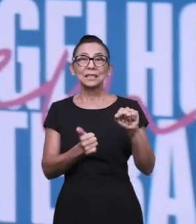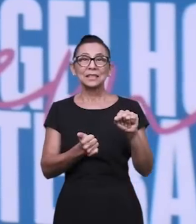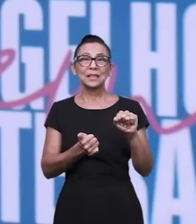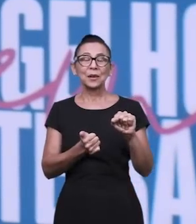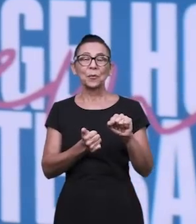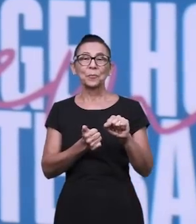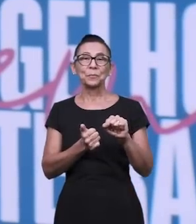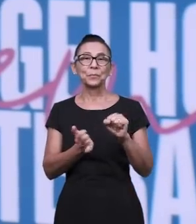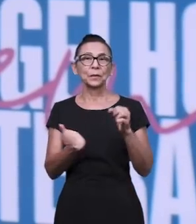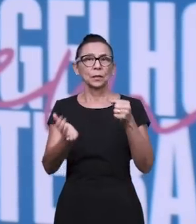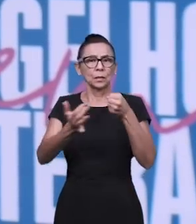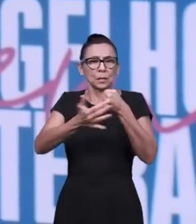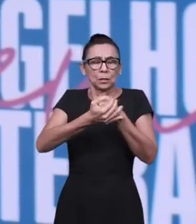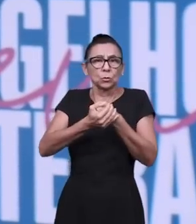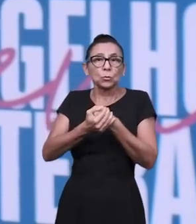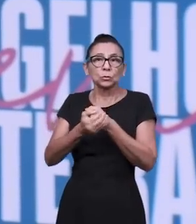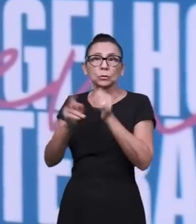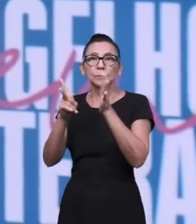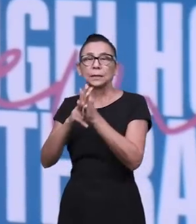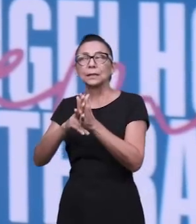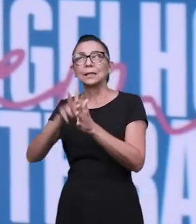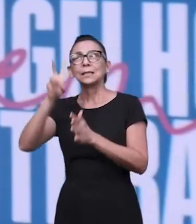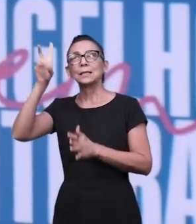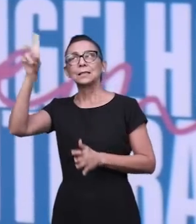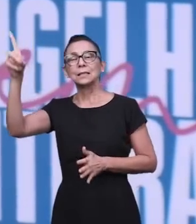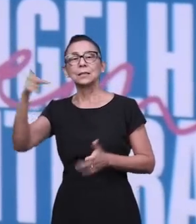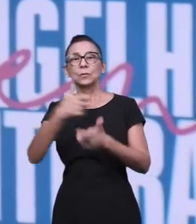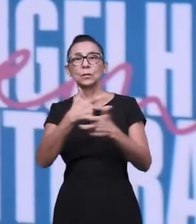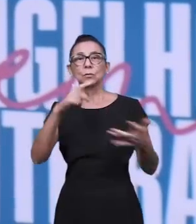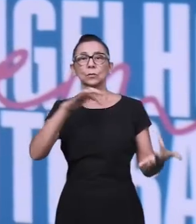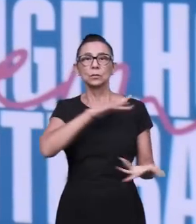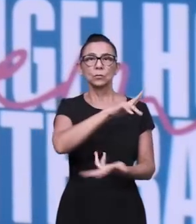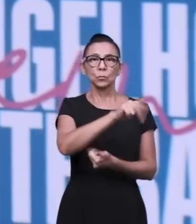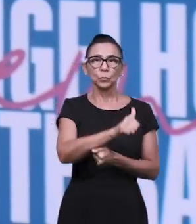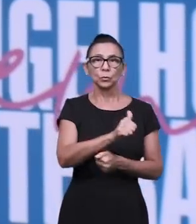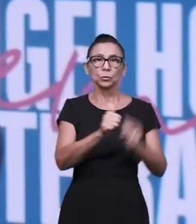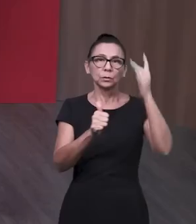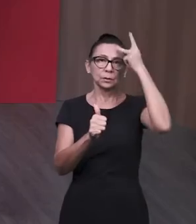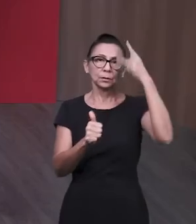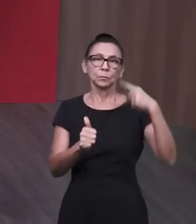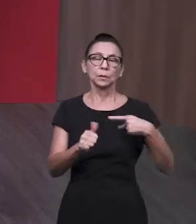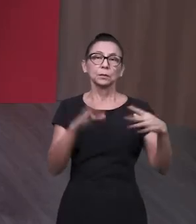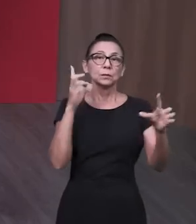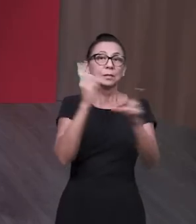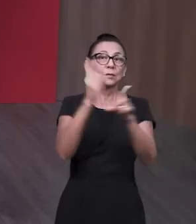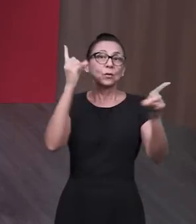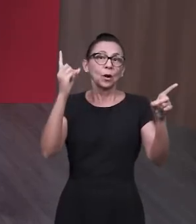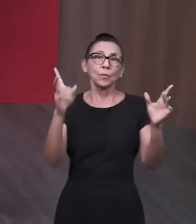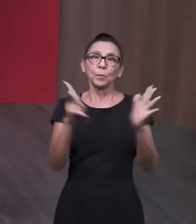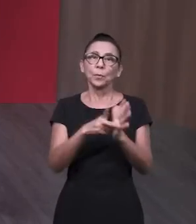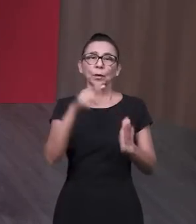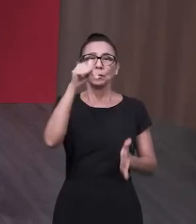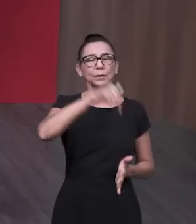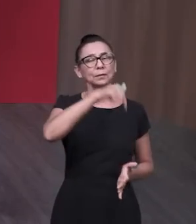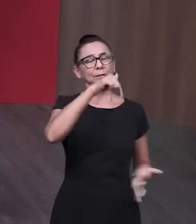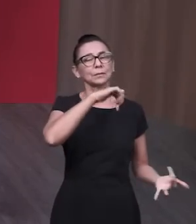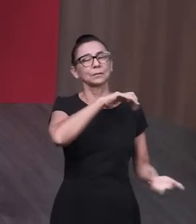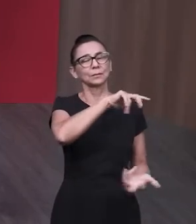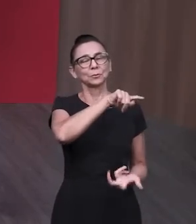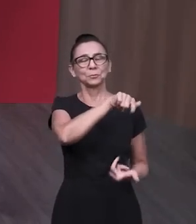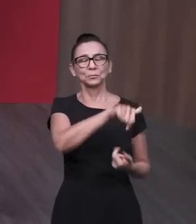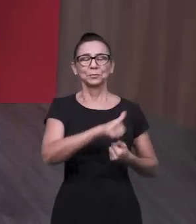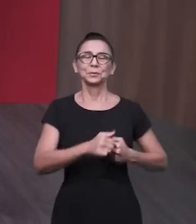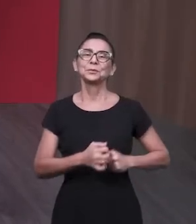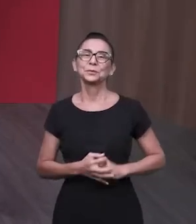nosso Deus e as coisas reveladas, descobertas, são para o homem. E é interessante, né, pastor